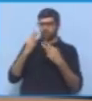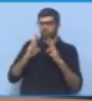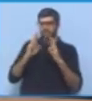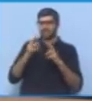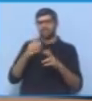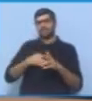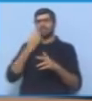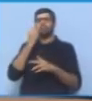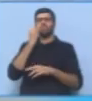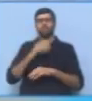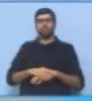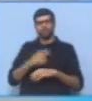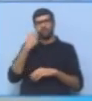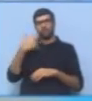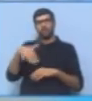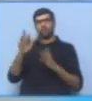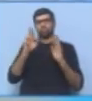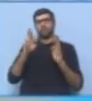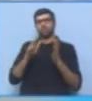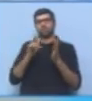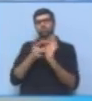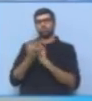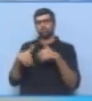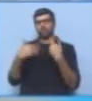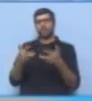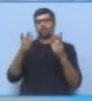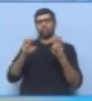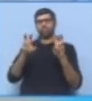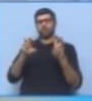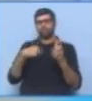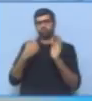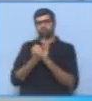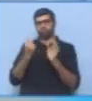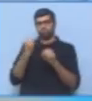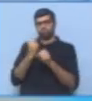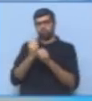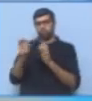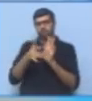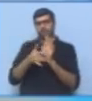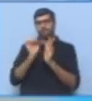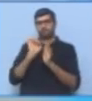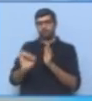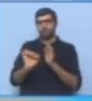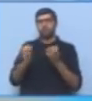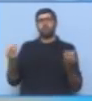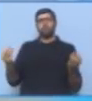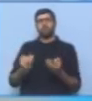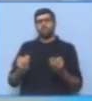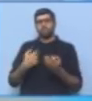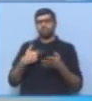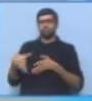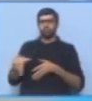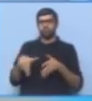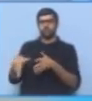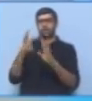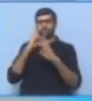já vamos então ver a esperança que Jesus dá, é esse o título precisamente da obra enfim, e foi o trilho